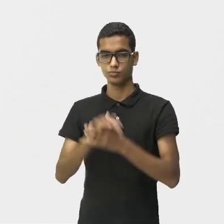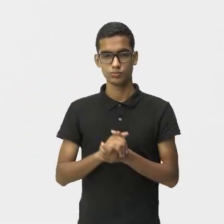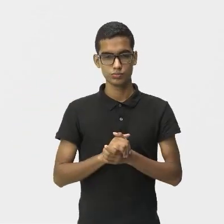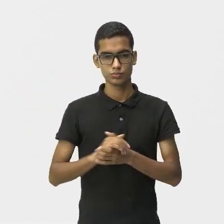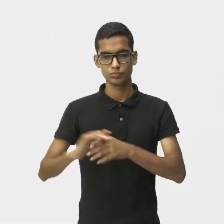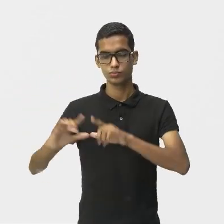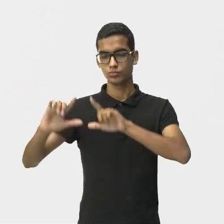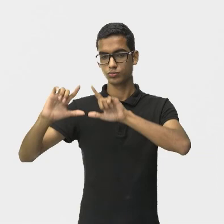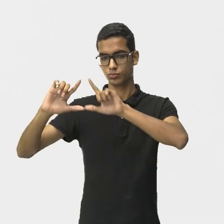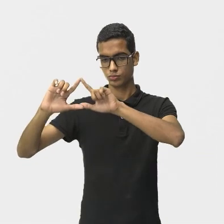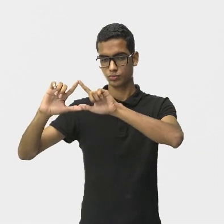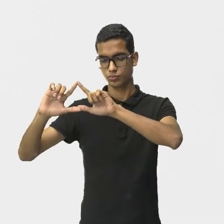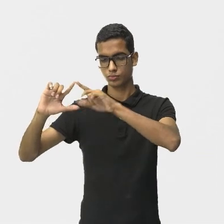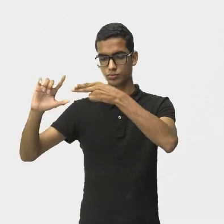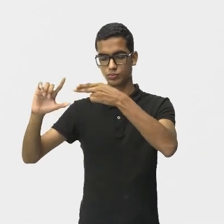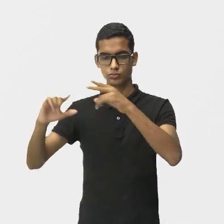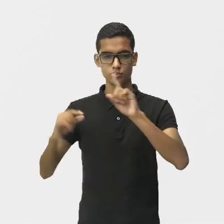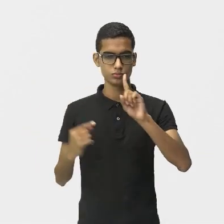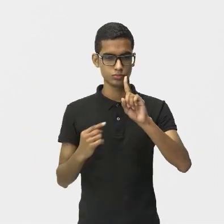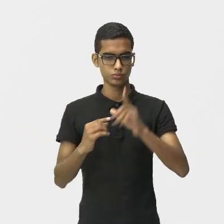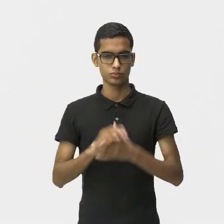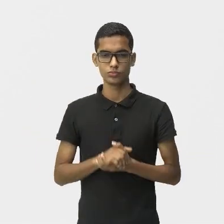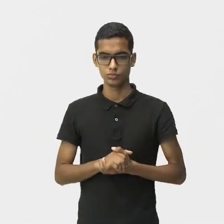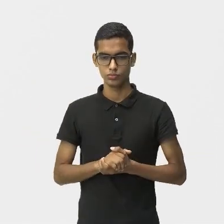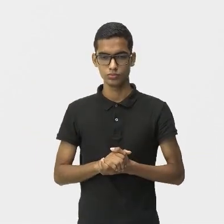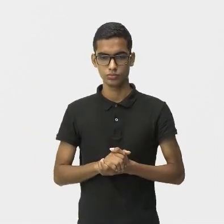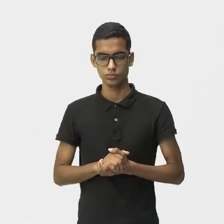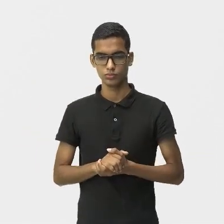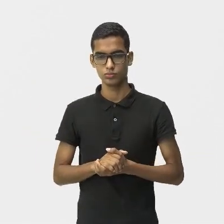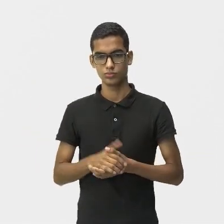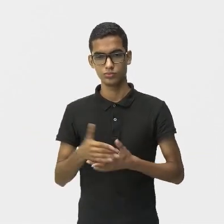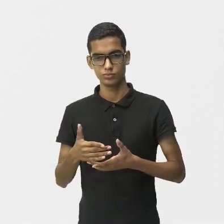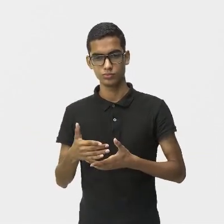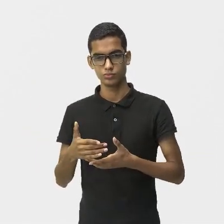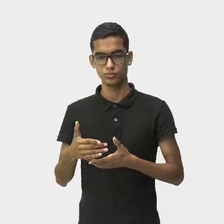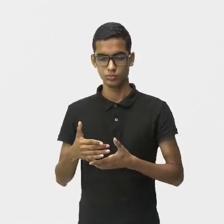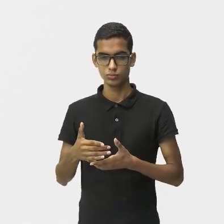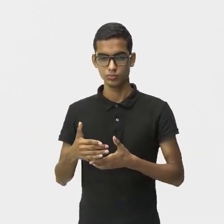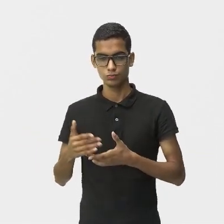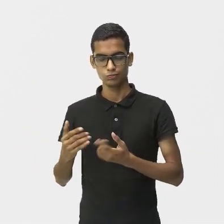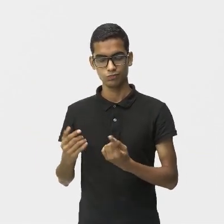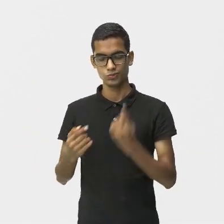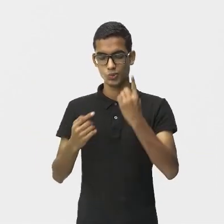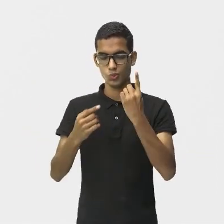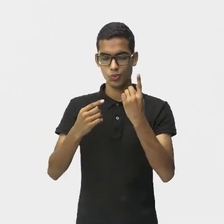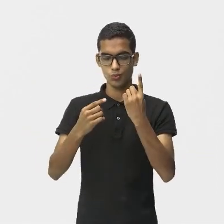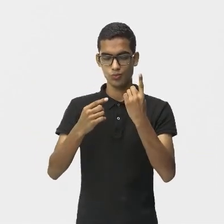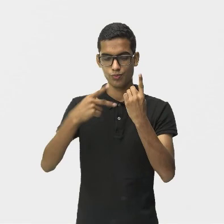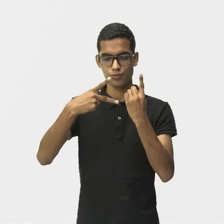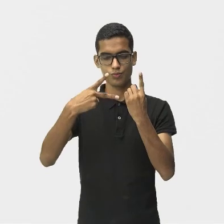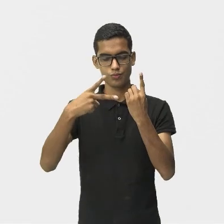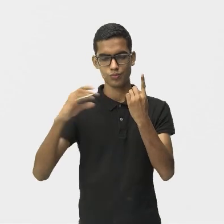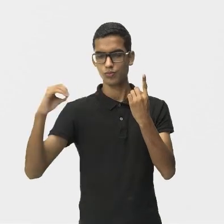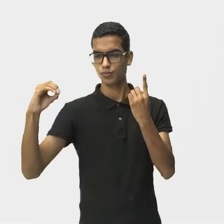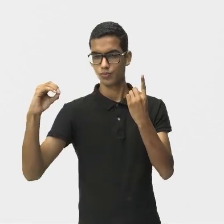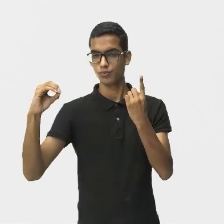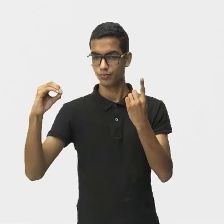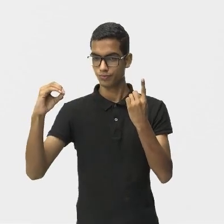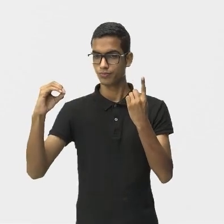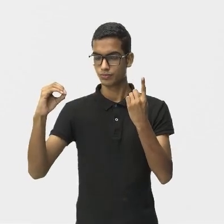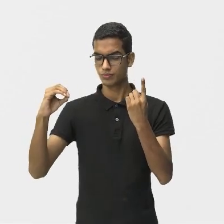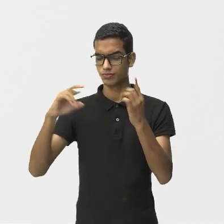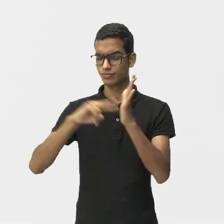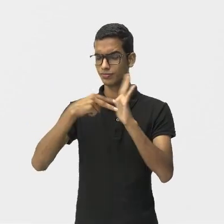como delta é igual a 1, 1 é um número maior do que 0, correto? Se 1 é maior do que 0, o